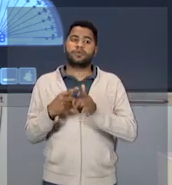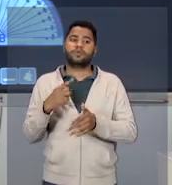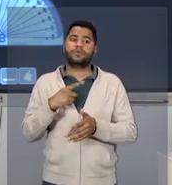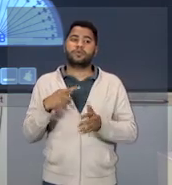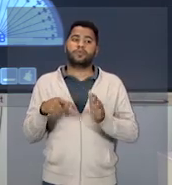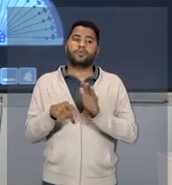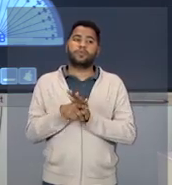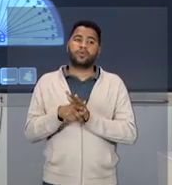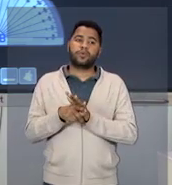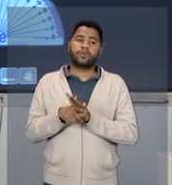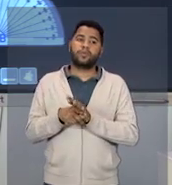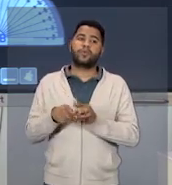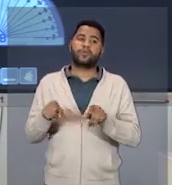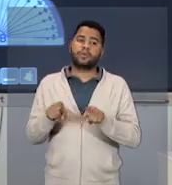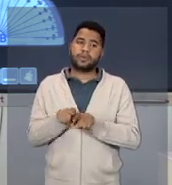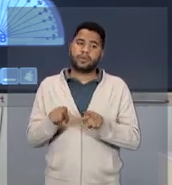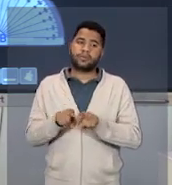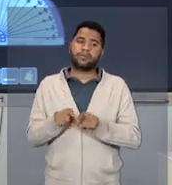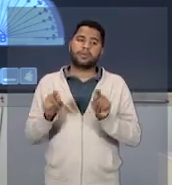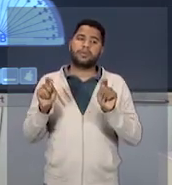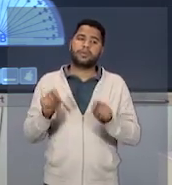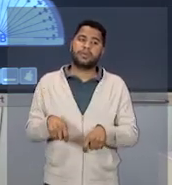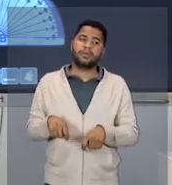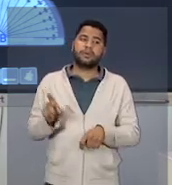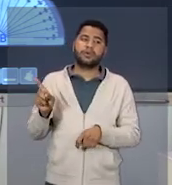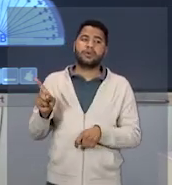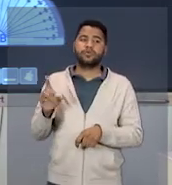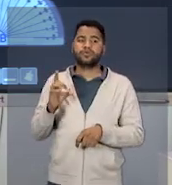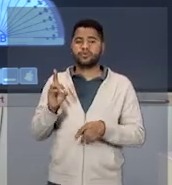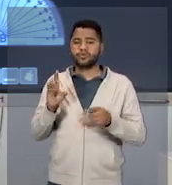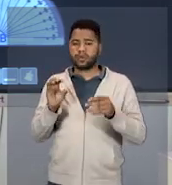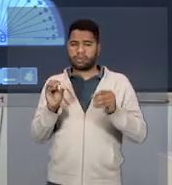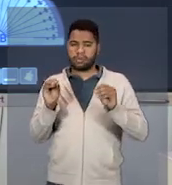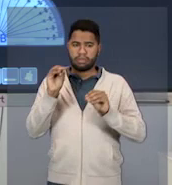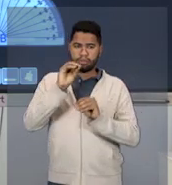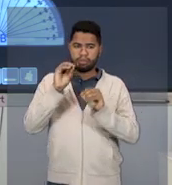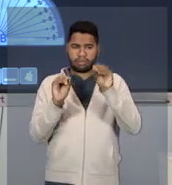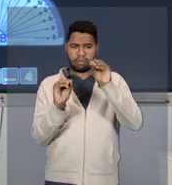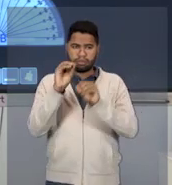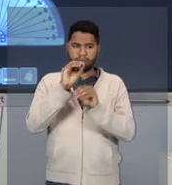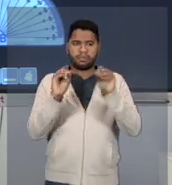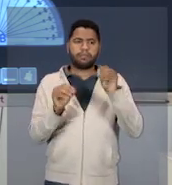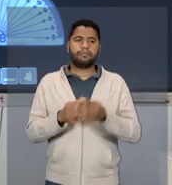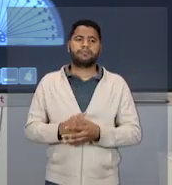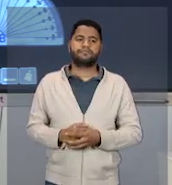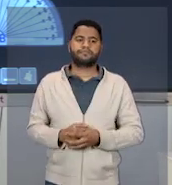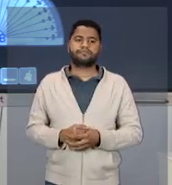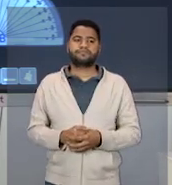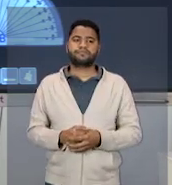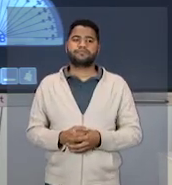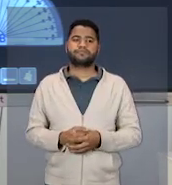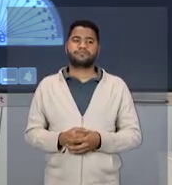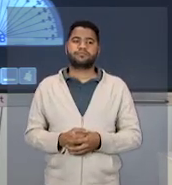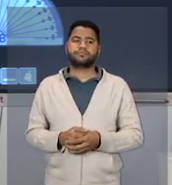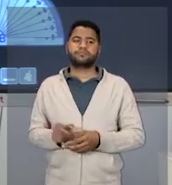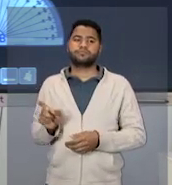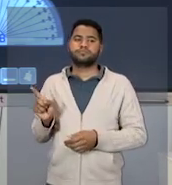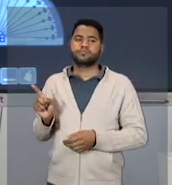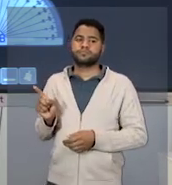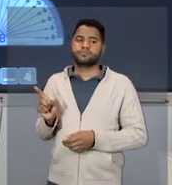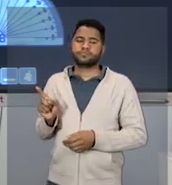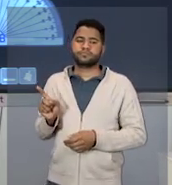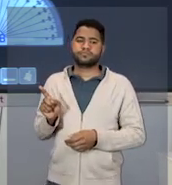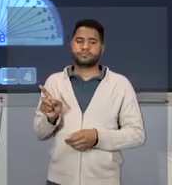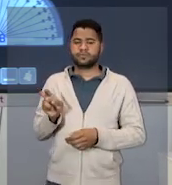de um lado, que também dá para fazer. É só questão de você colocar ele na posição. Então veja, eu coloquei aqui o